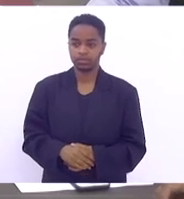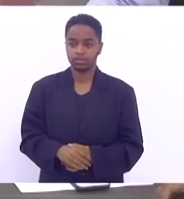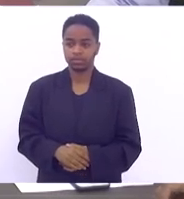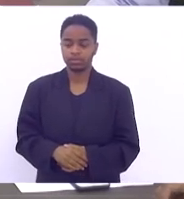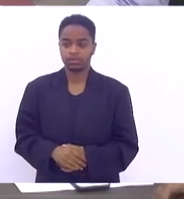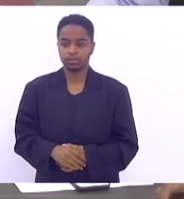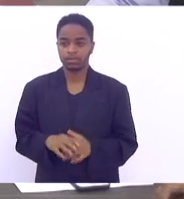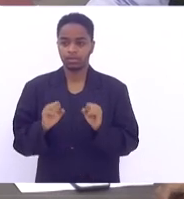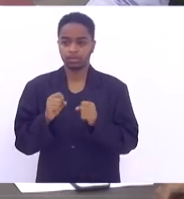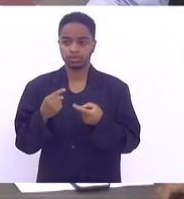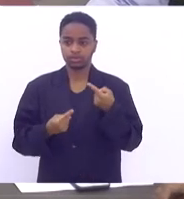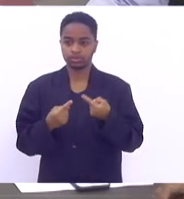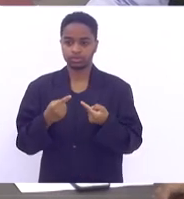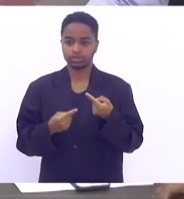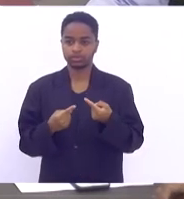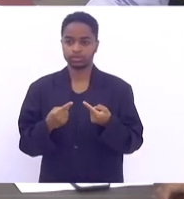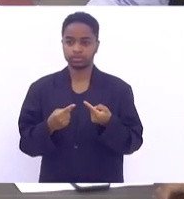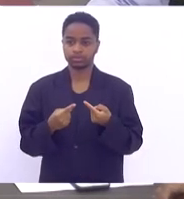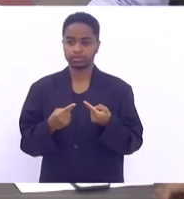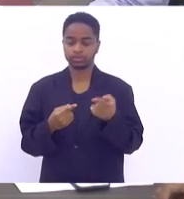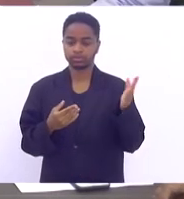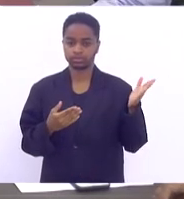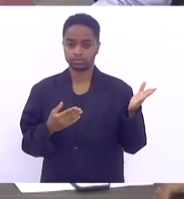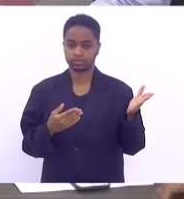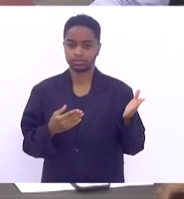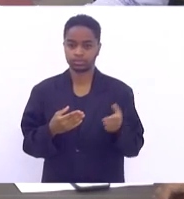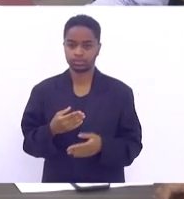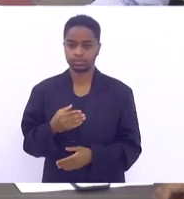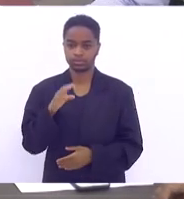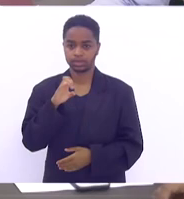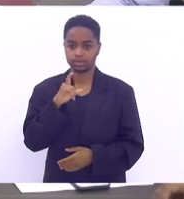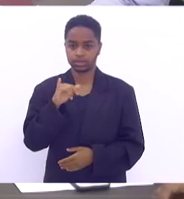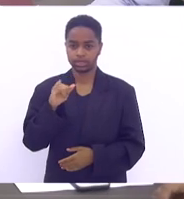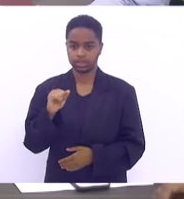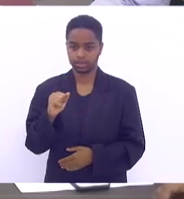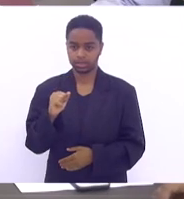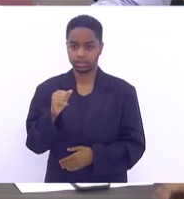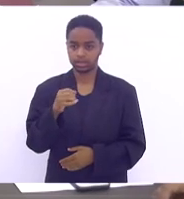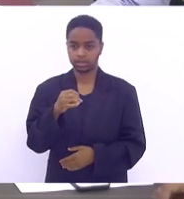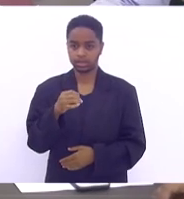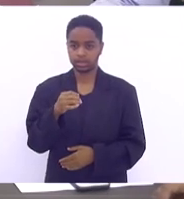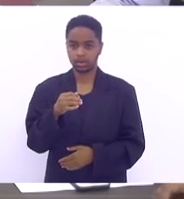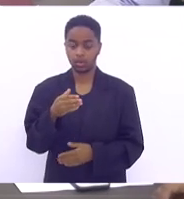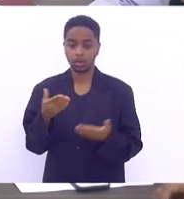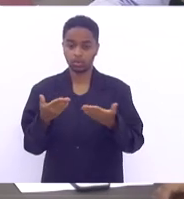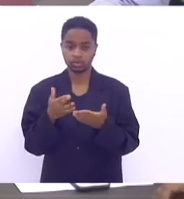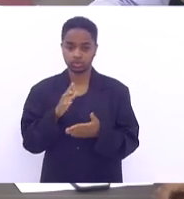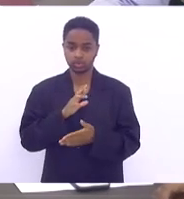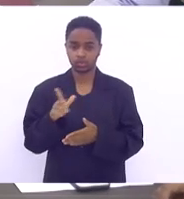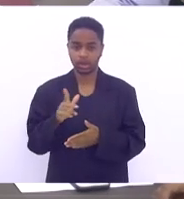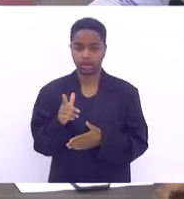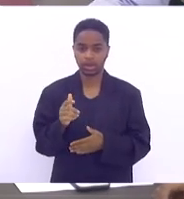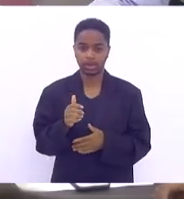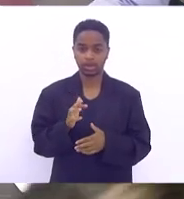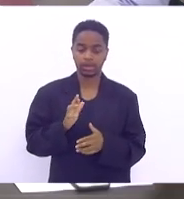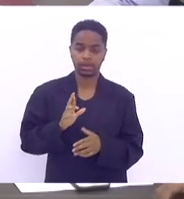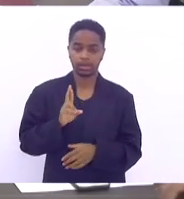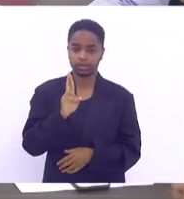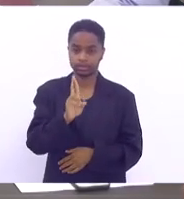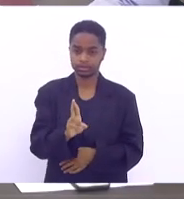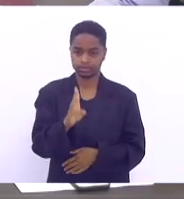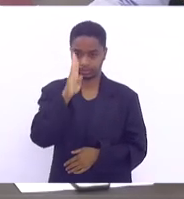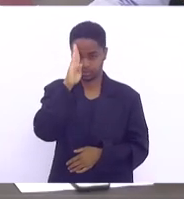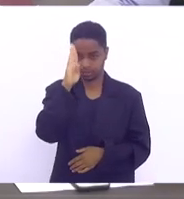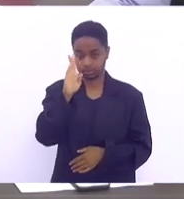Projeto em discussão ainda. A deputada Célia sugeriu a vista, mas a deputada Célia não está funcionando como titular. E aí a gente tem feito aqui